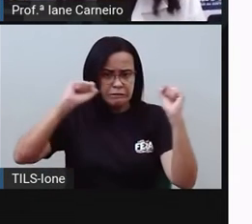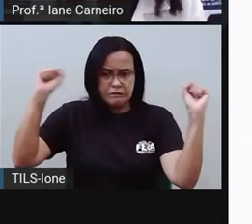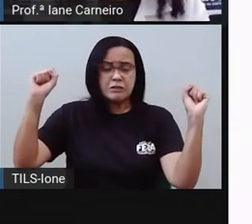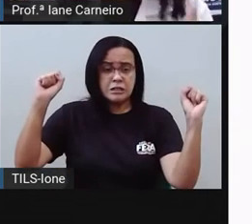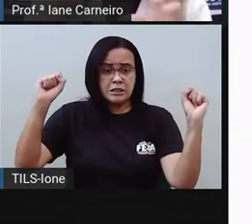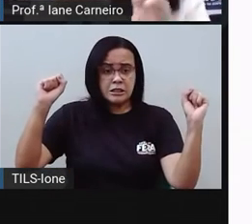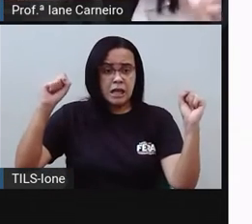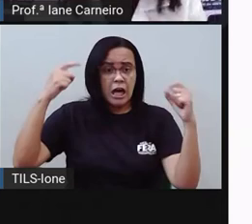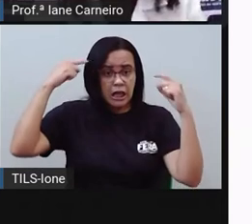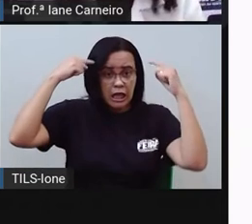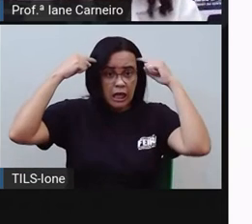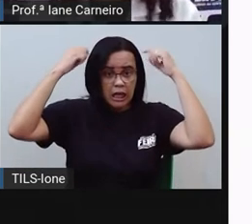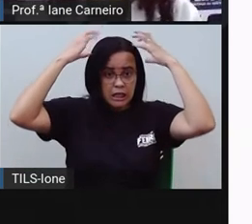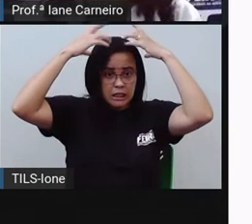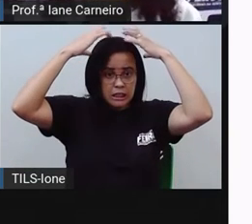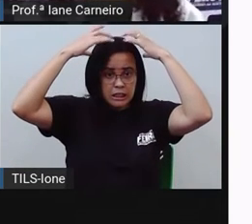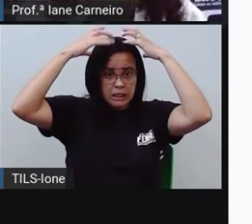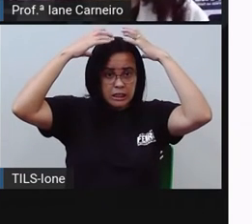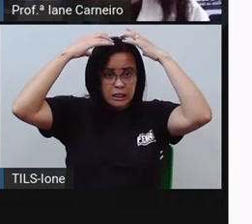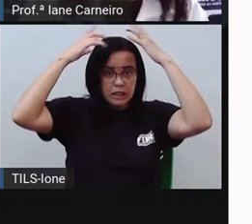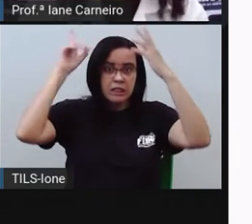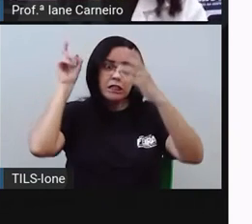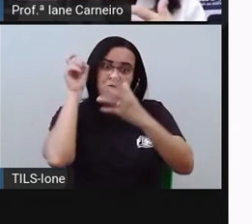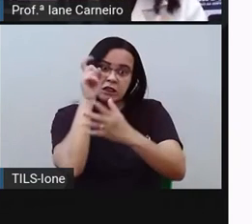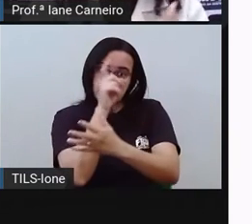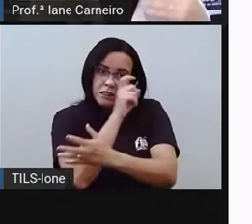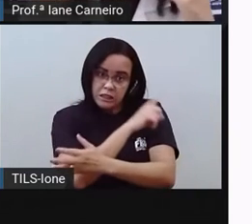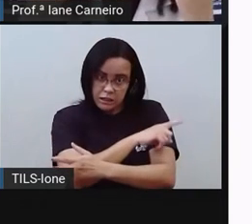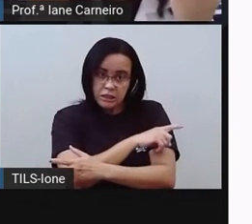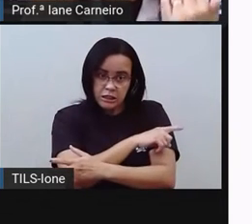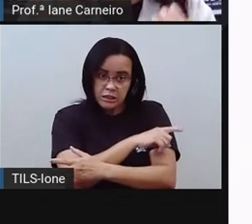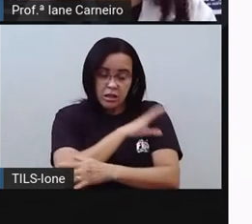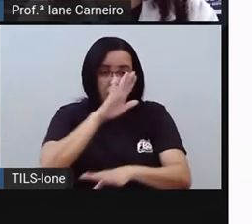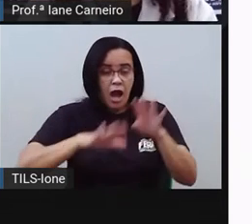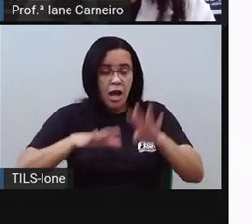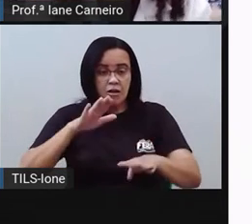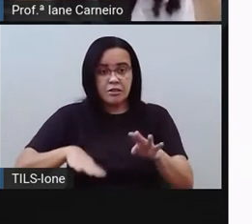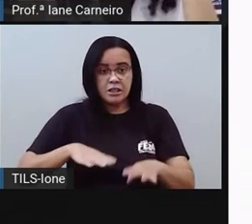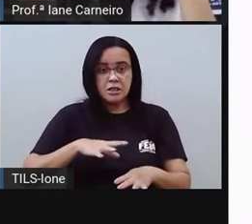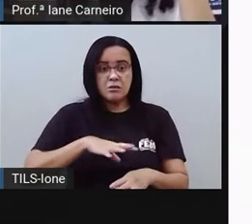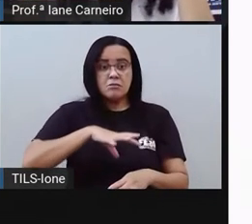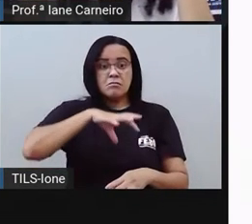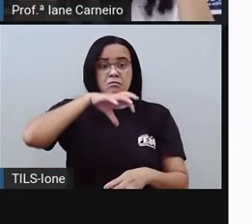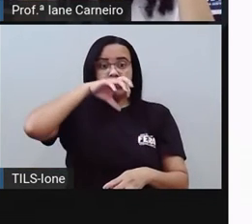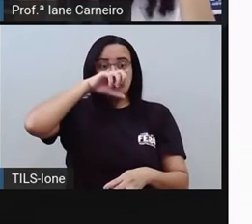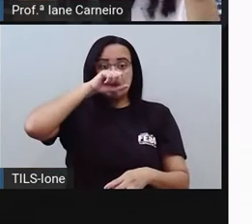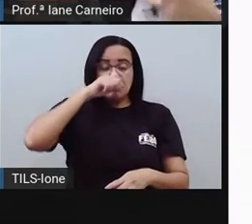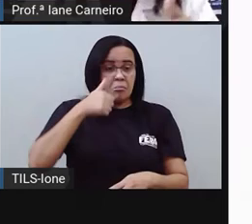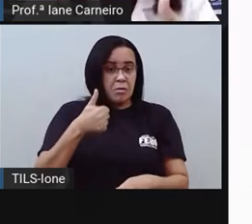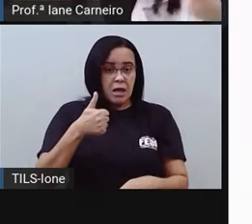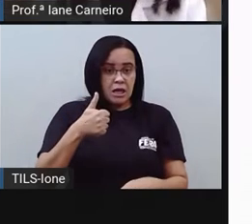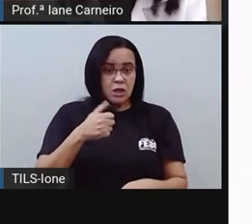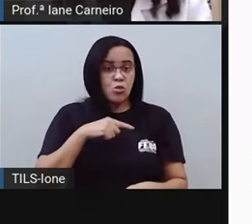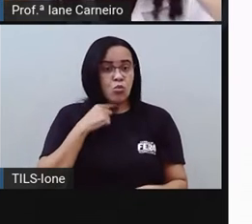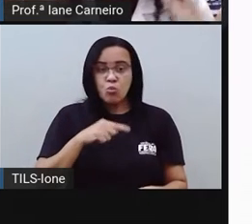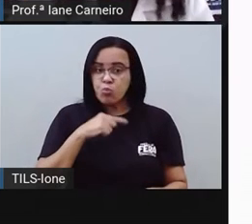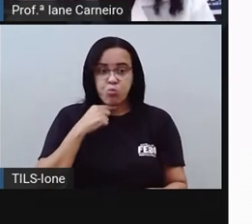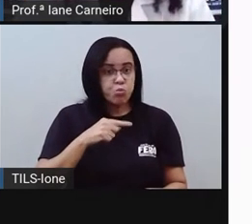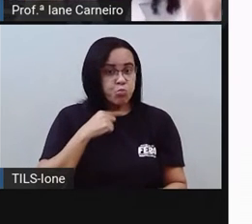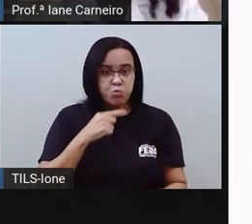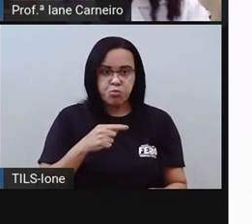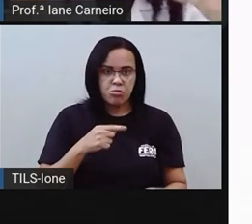gente grita, a gente não respira direito. Então a gente precisa, ó, falar com calma para que o nosso cérebro, ó,